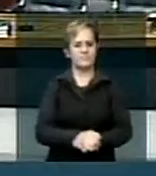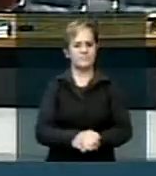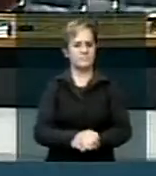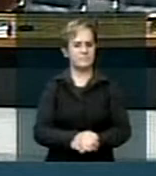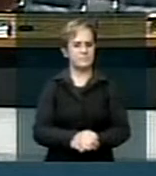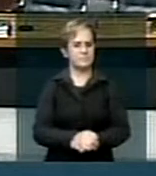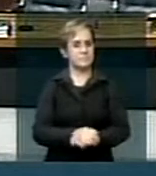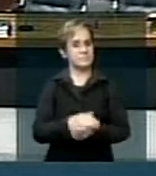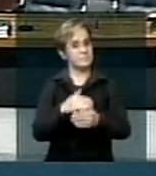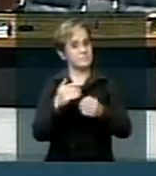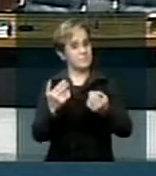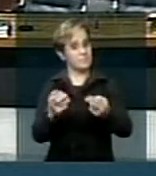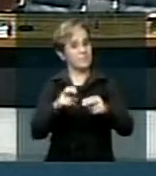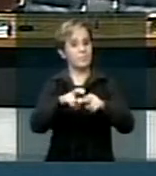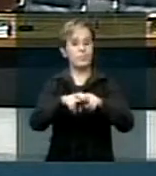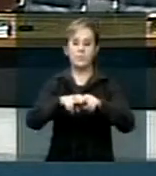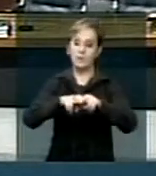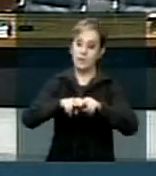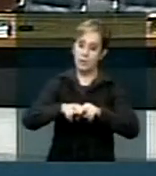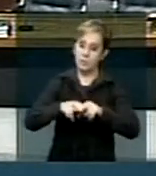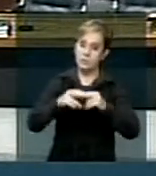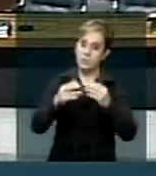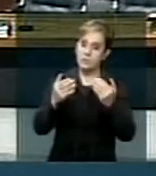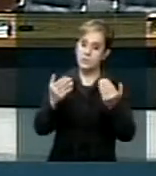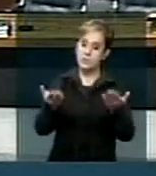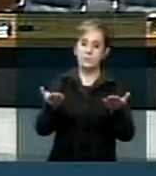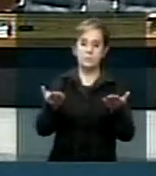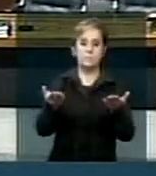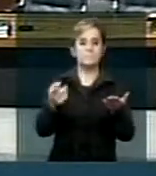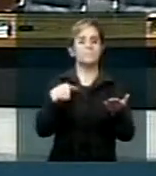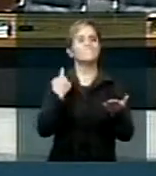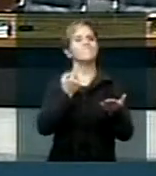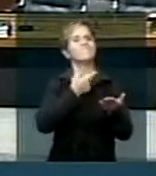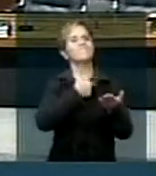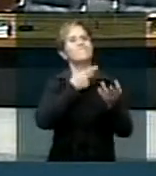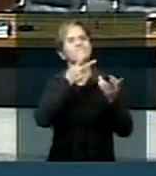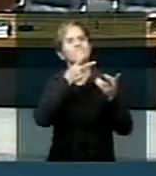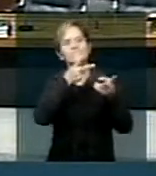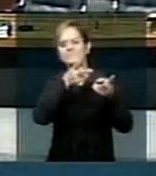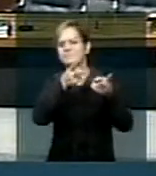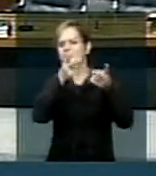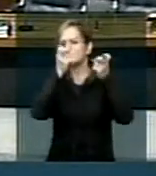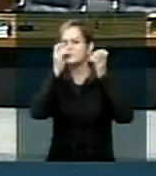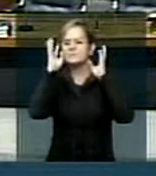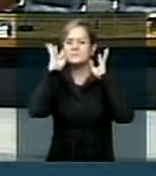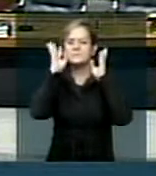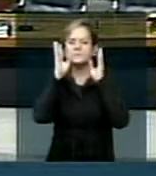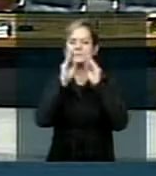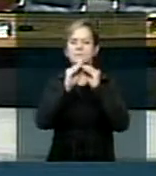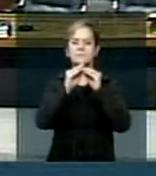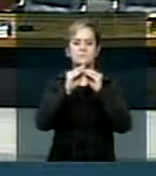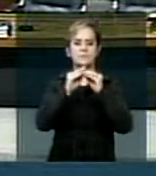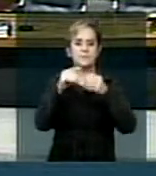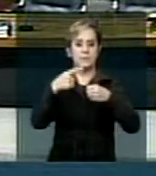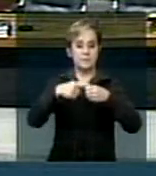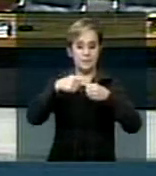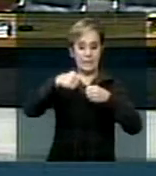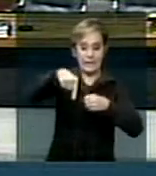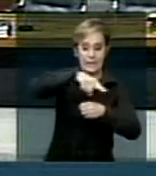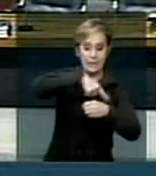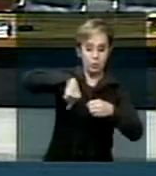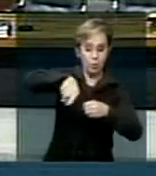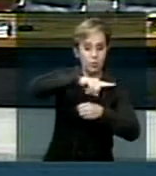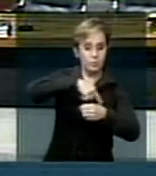e em decorrência disso, a gente pode observar que a saúde do entorno está pior ainda.